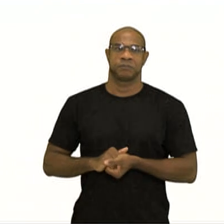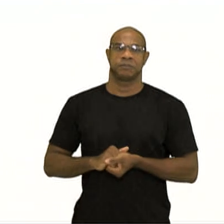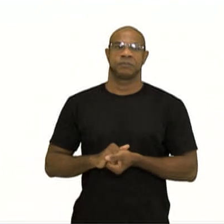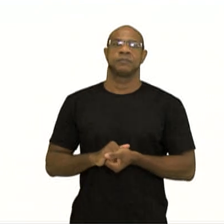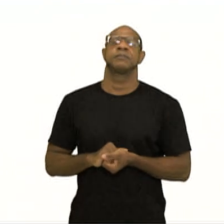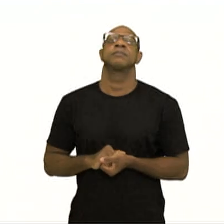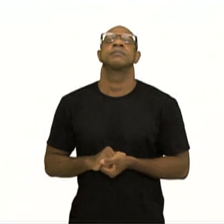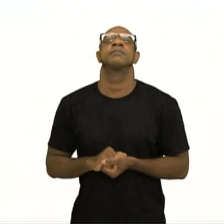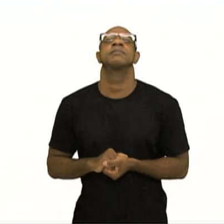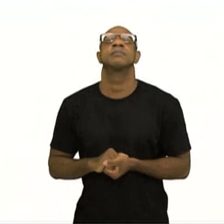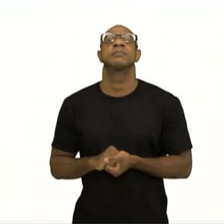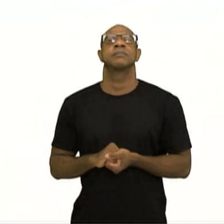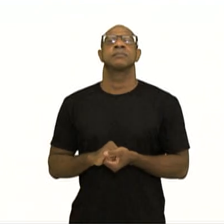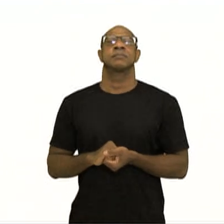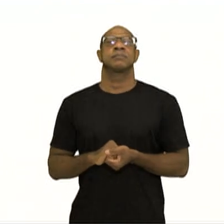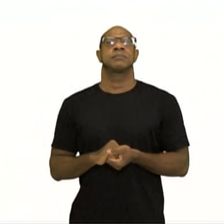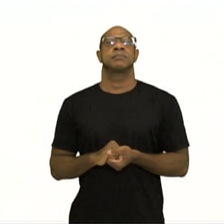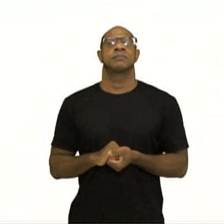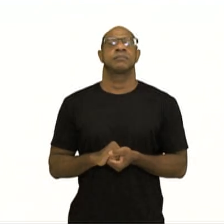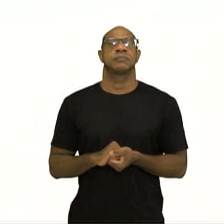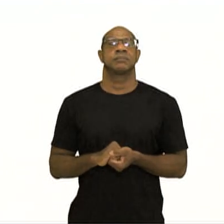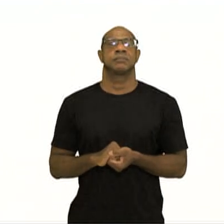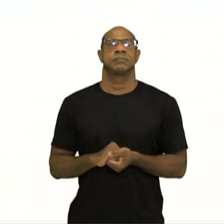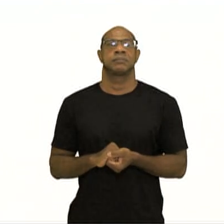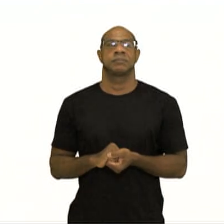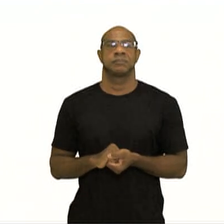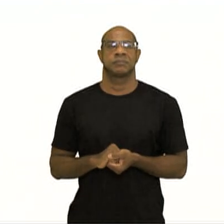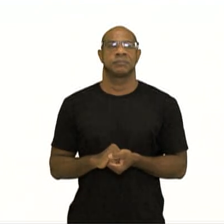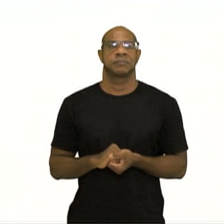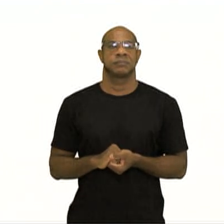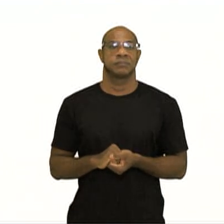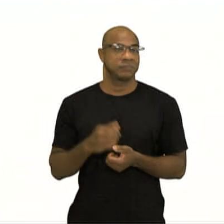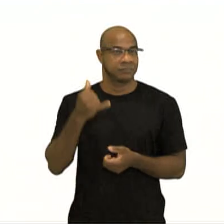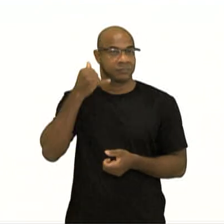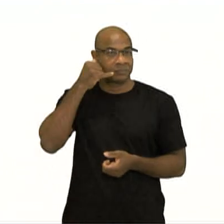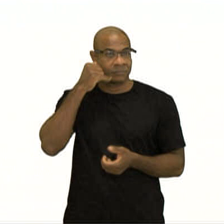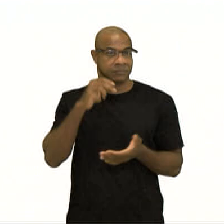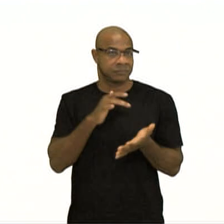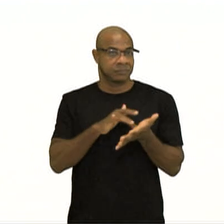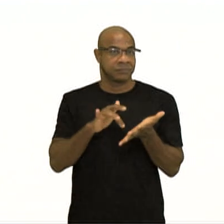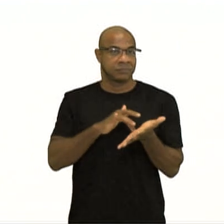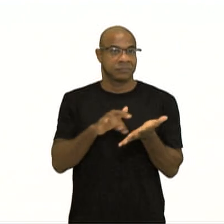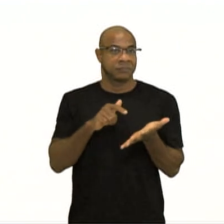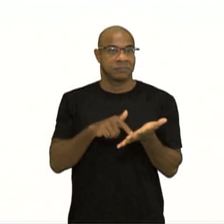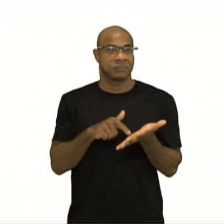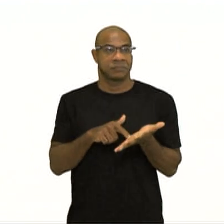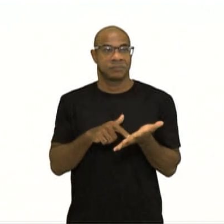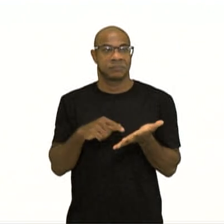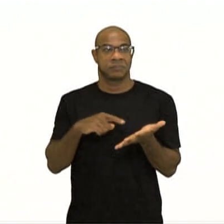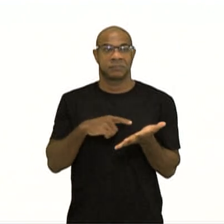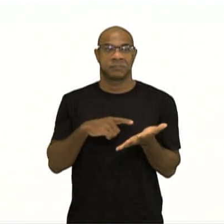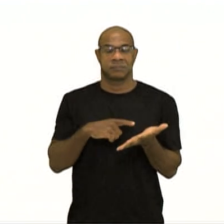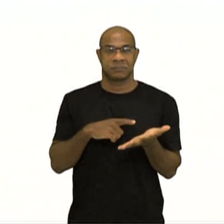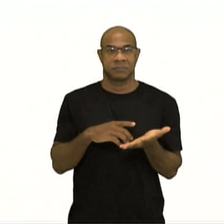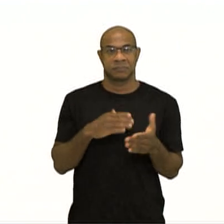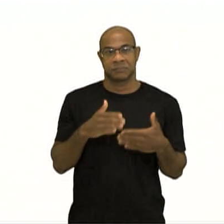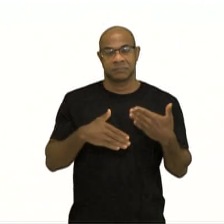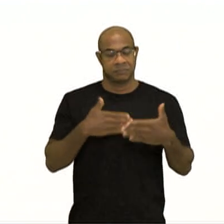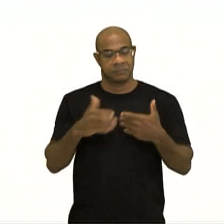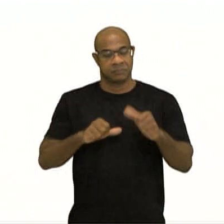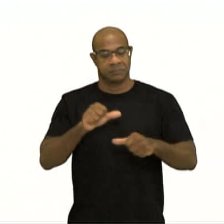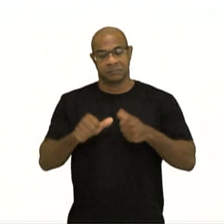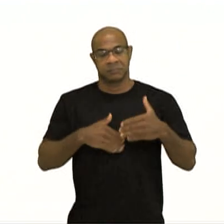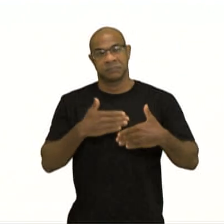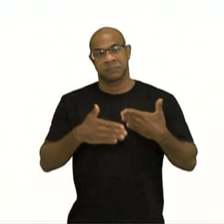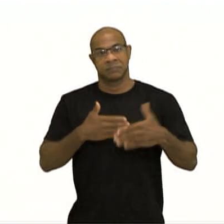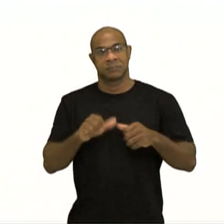couldn't be done years ago? Então, os telefones celulares têm mudado muito com o passar dos anos.